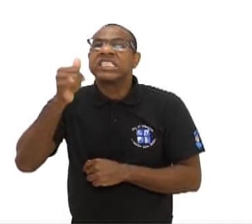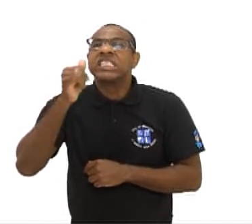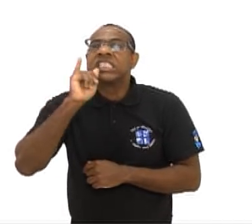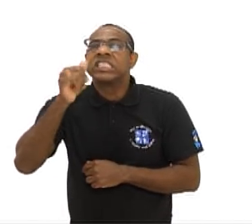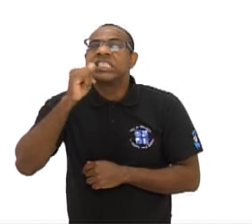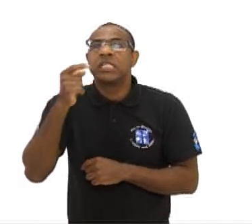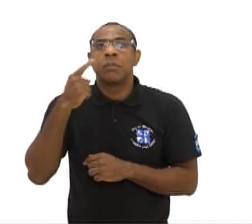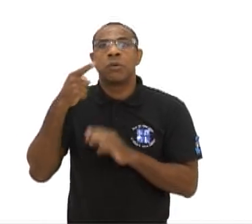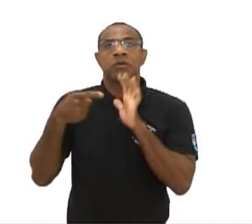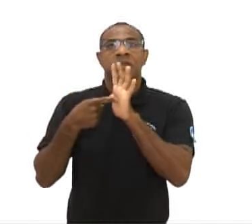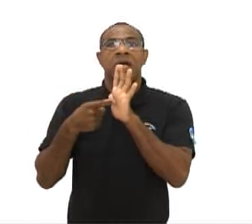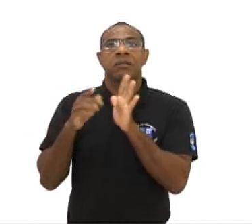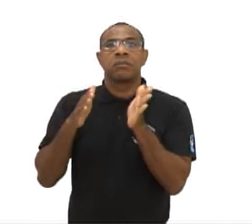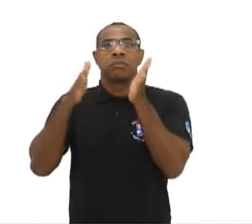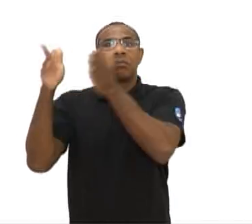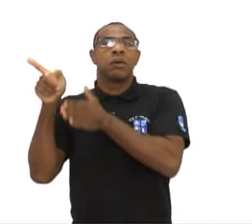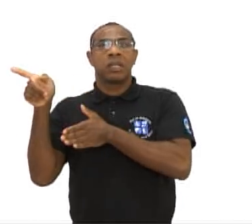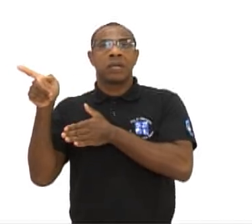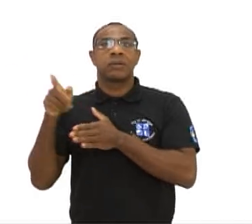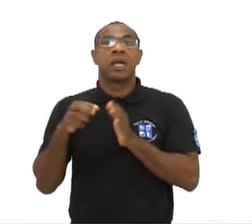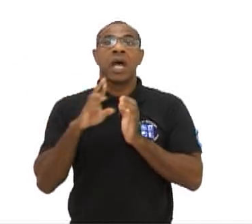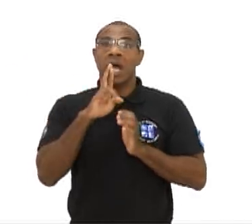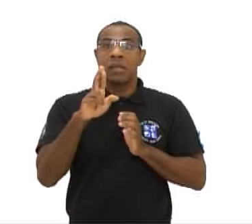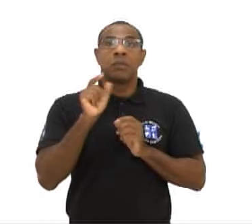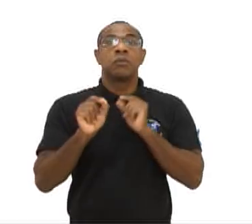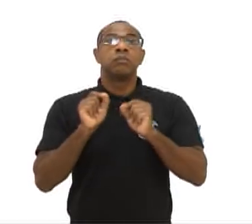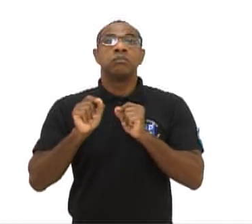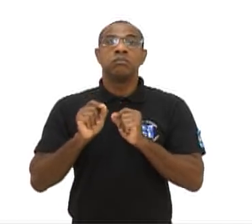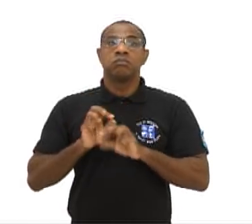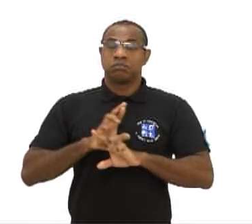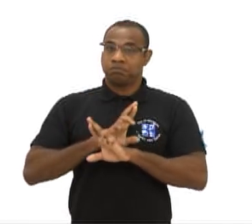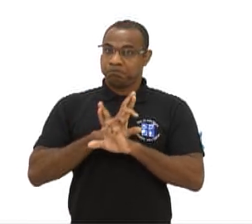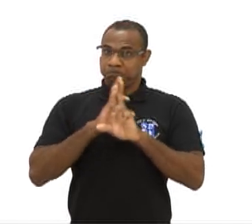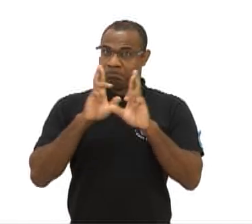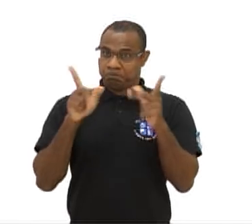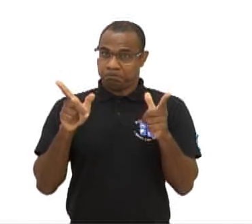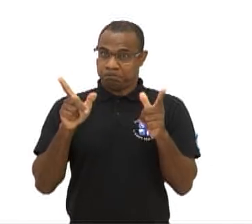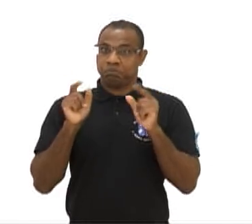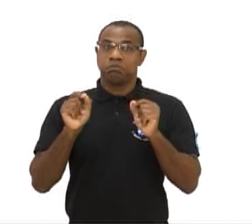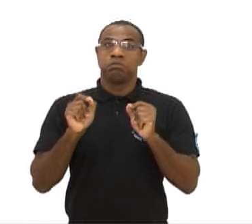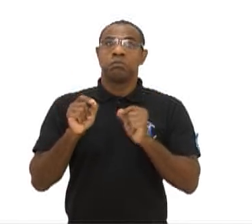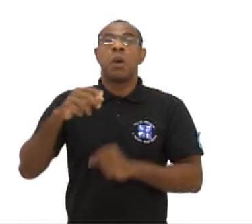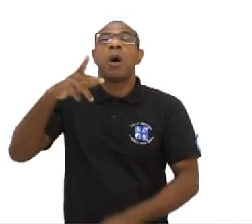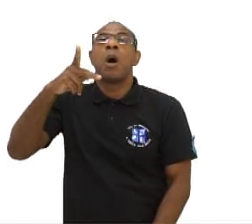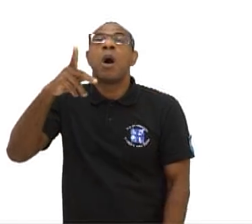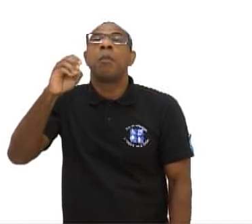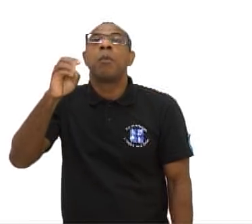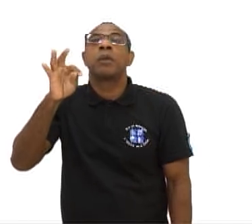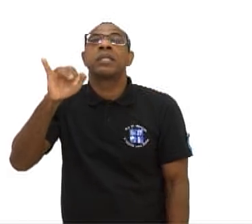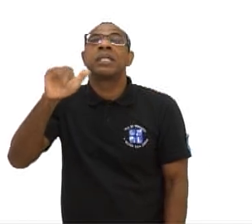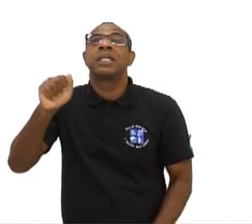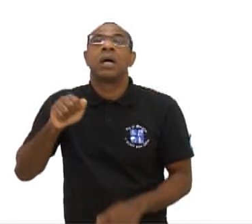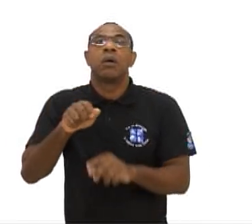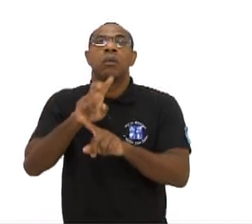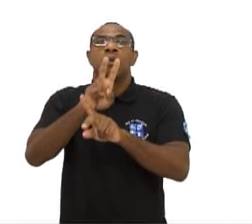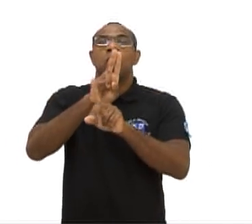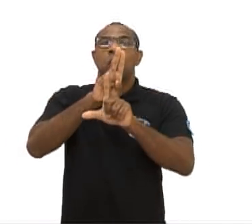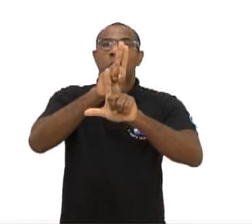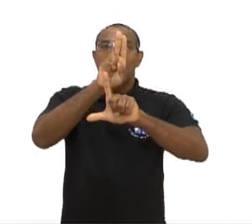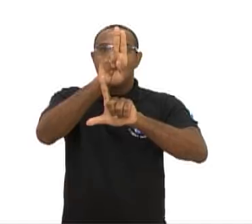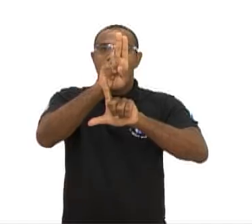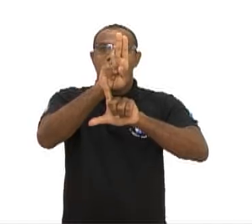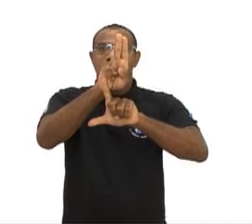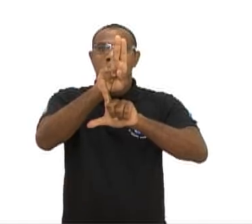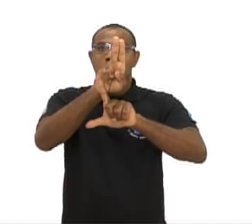e responda. Letra A. A diferença de potencial no ponto U1. E